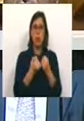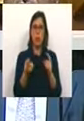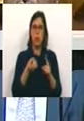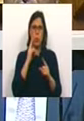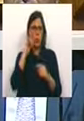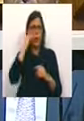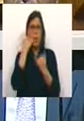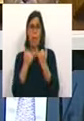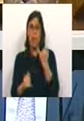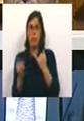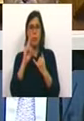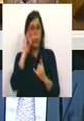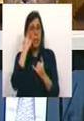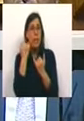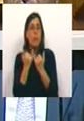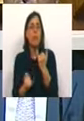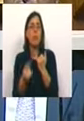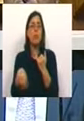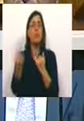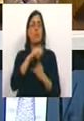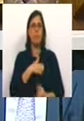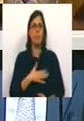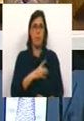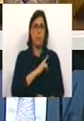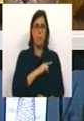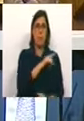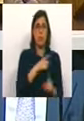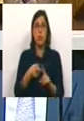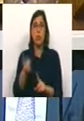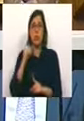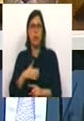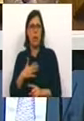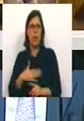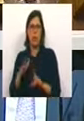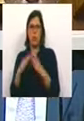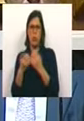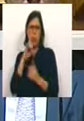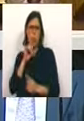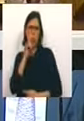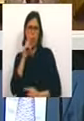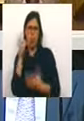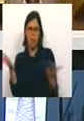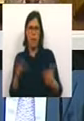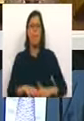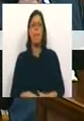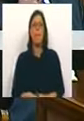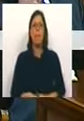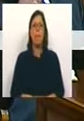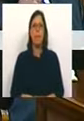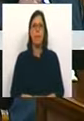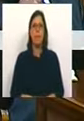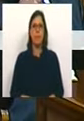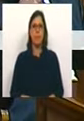correr este risco. O risco é para as entidades privadas, não para as entidades sociais. Muito bem.